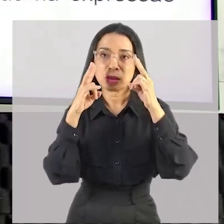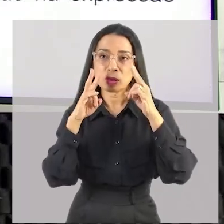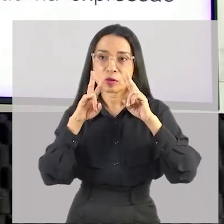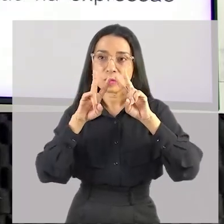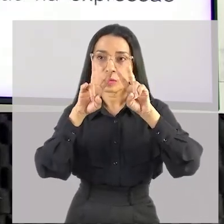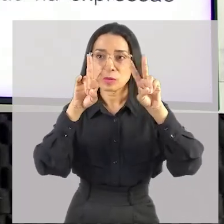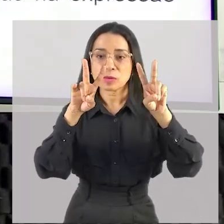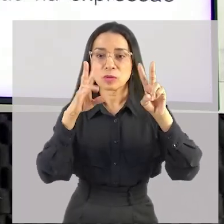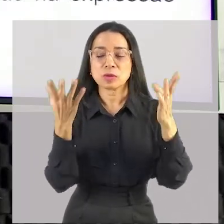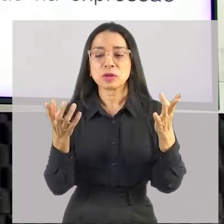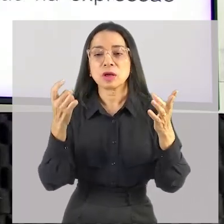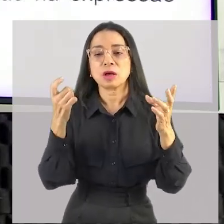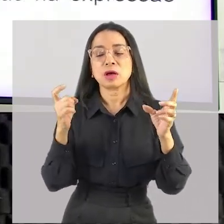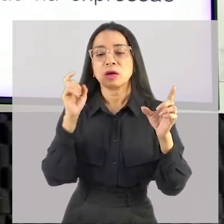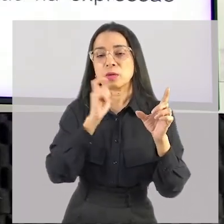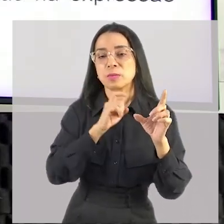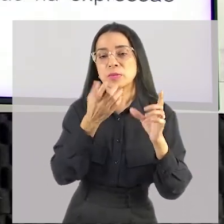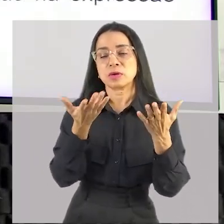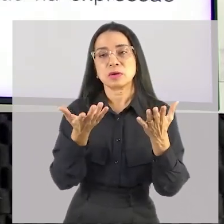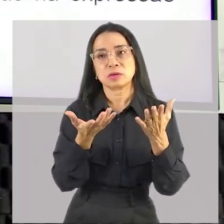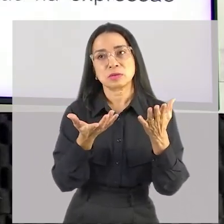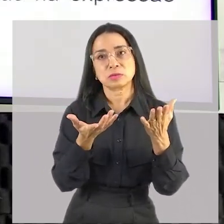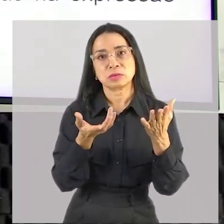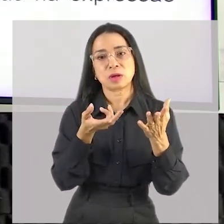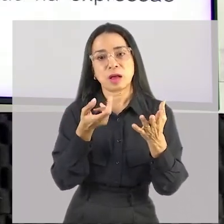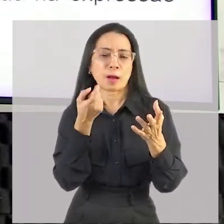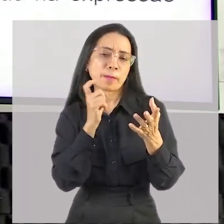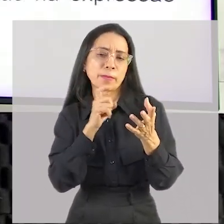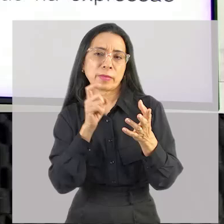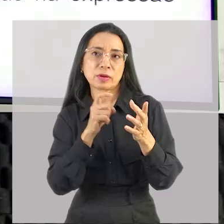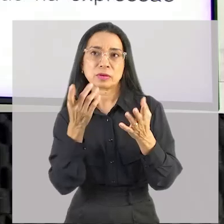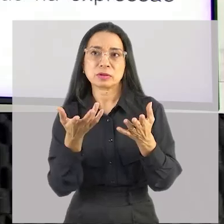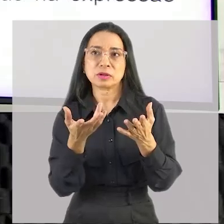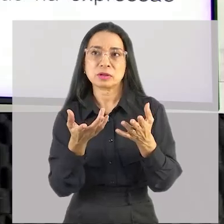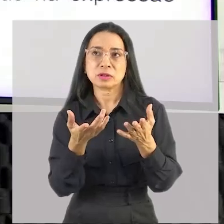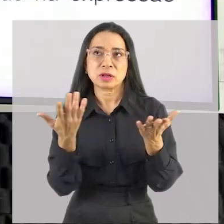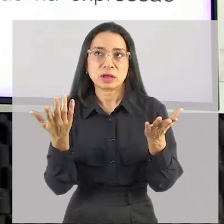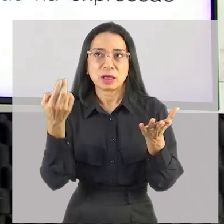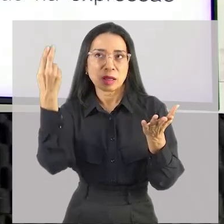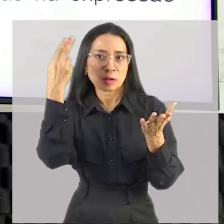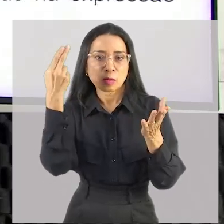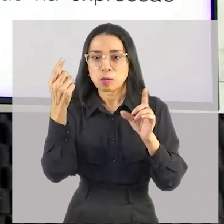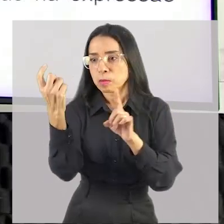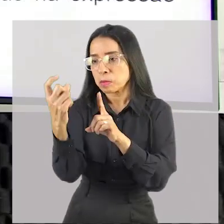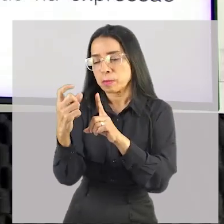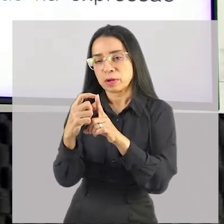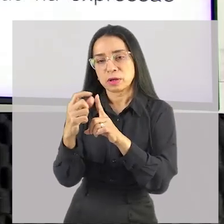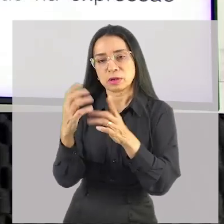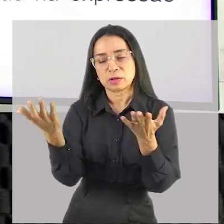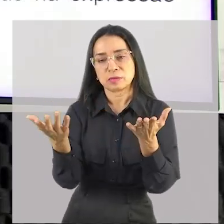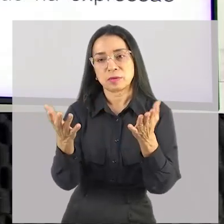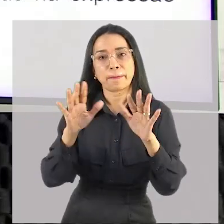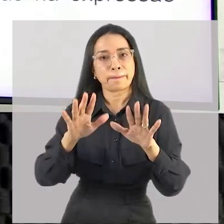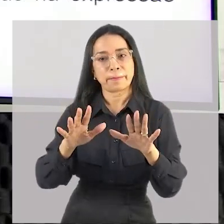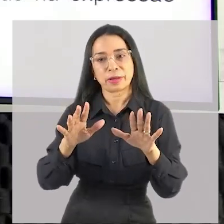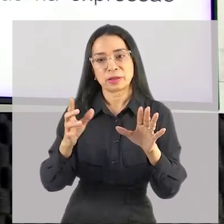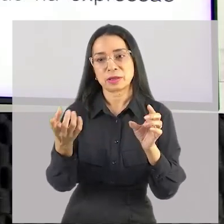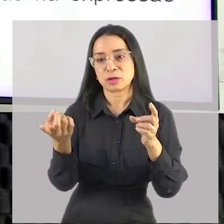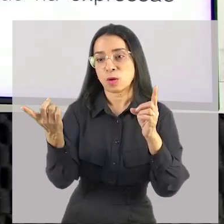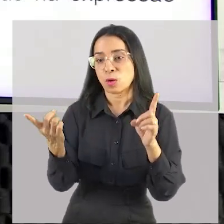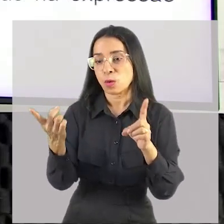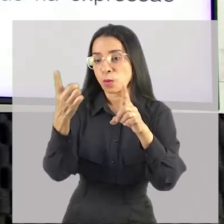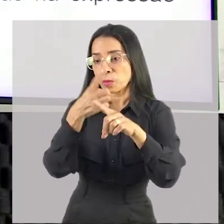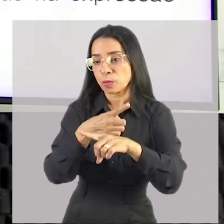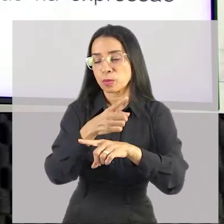a mentira, ela é dada com palavras que você vai dizer de forma inversa. O que mais eu